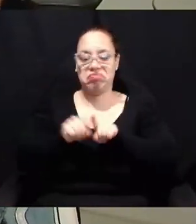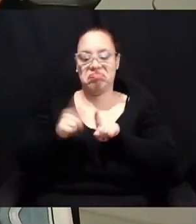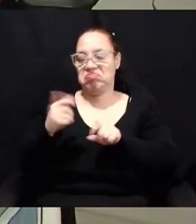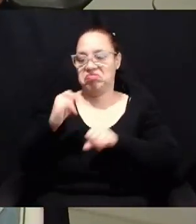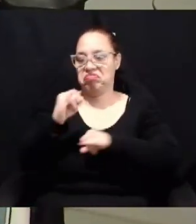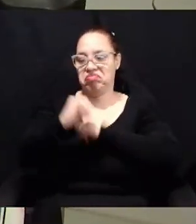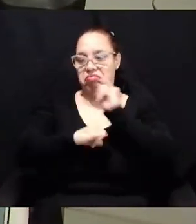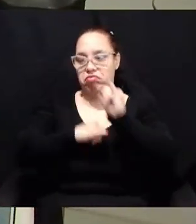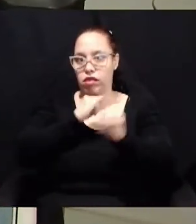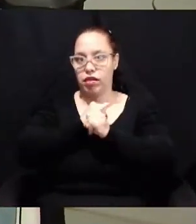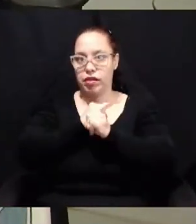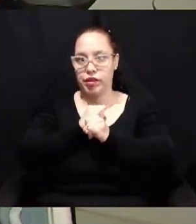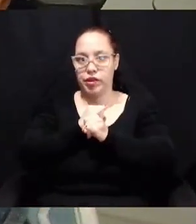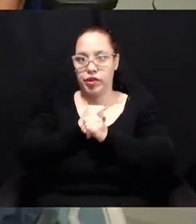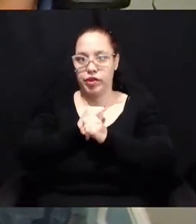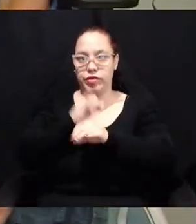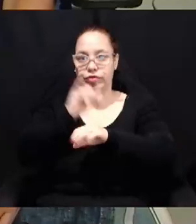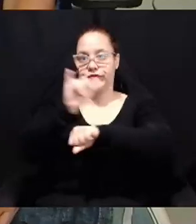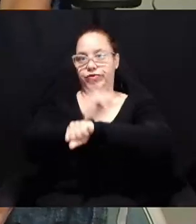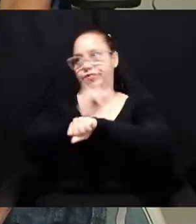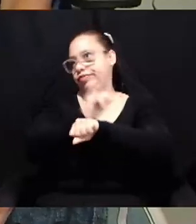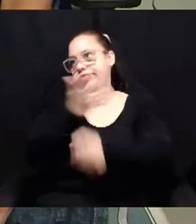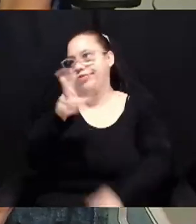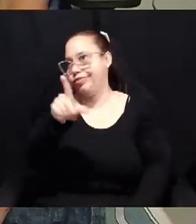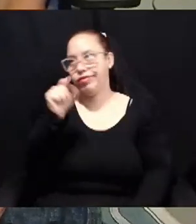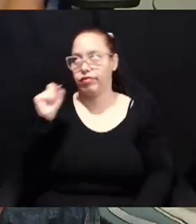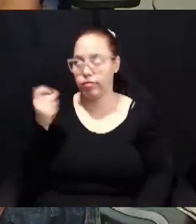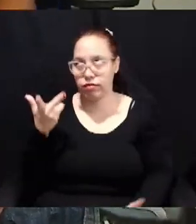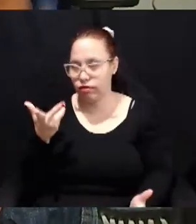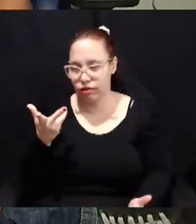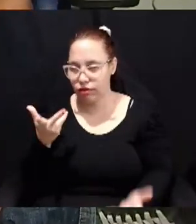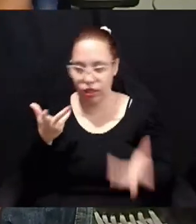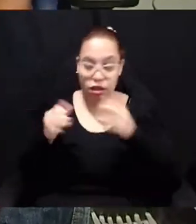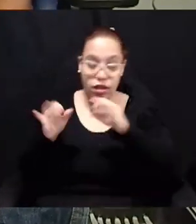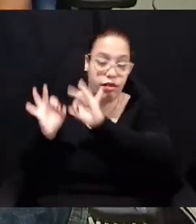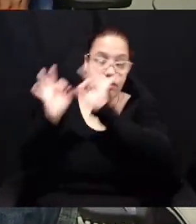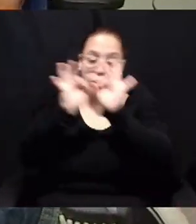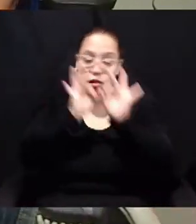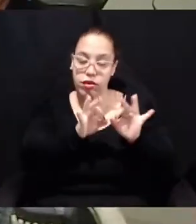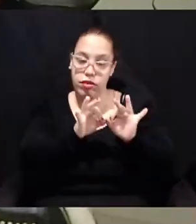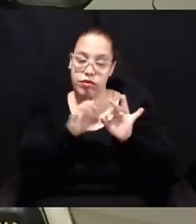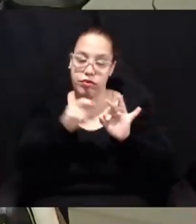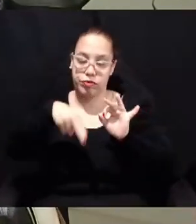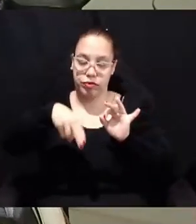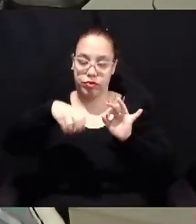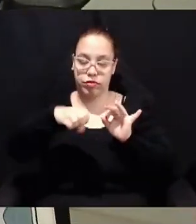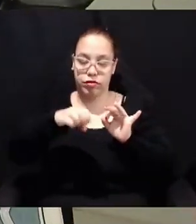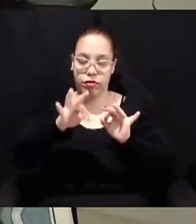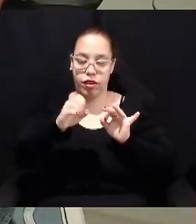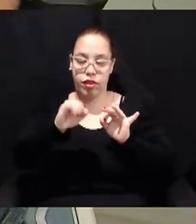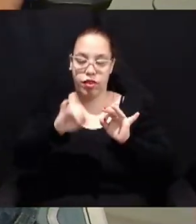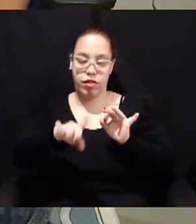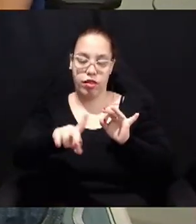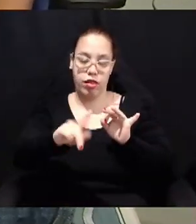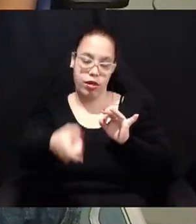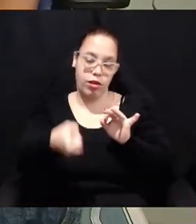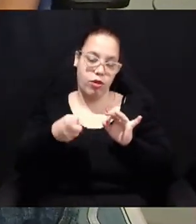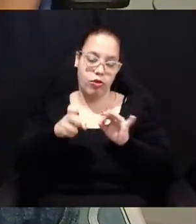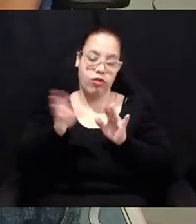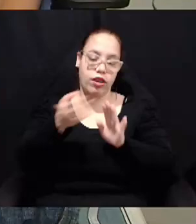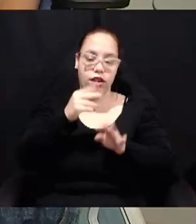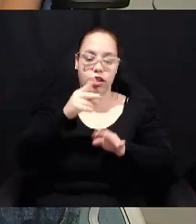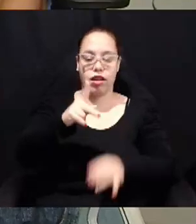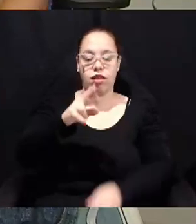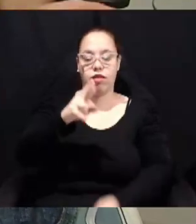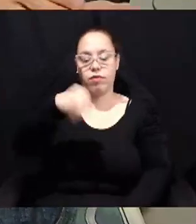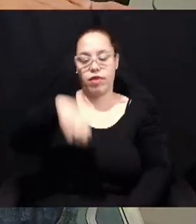dia você tem o YouTube, você pode escolher qualquer coisa que você quer assistir lá no Netflix, no Prime, onde for, né? Da Disney e tal. Mas